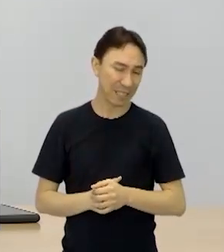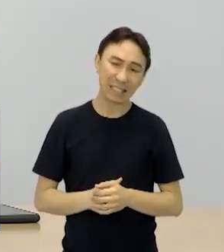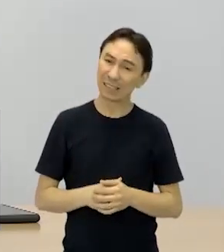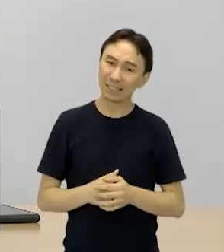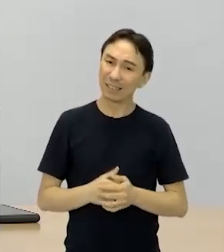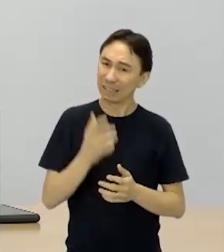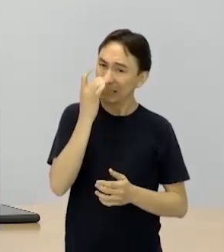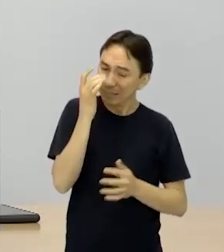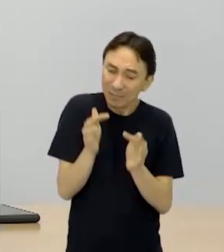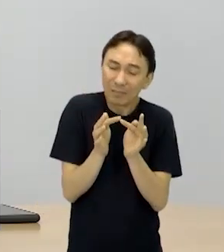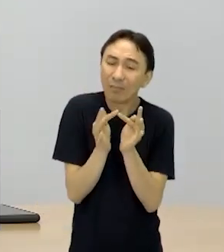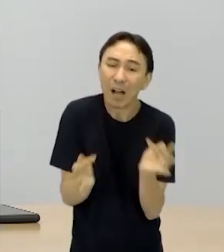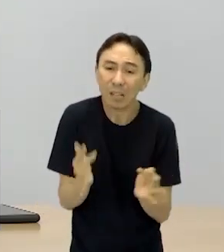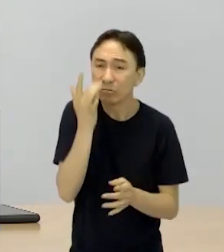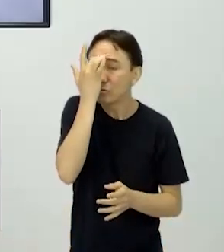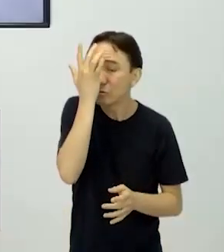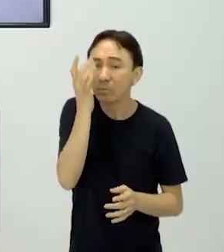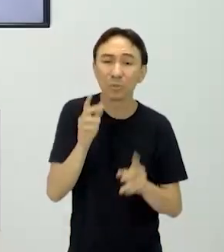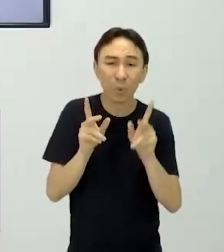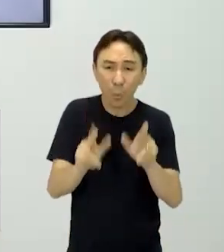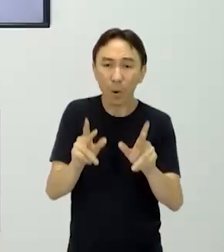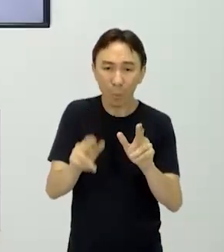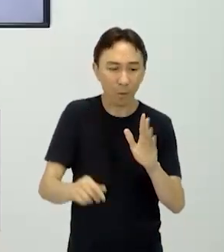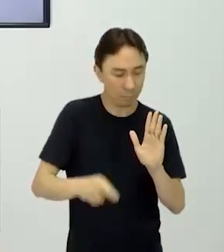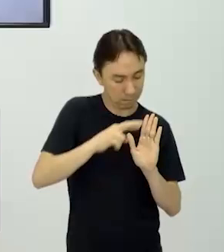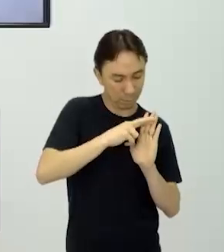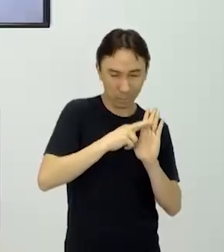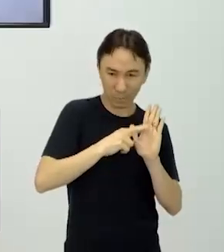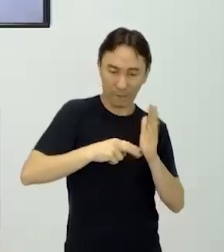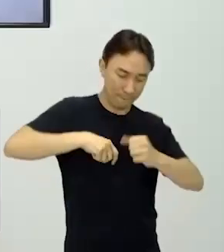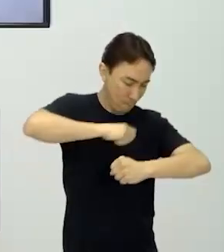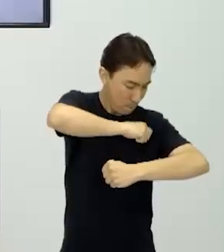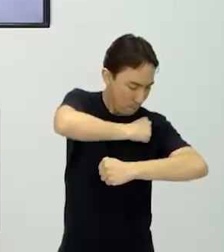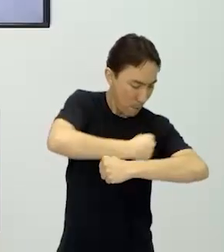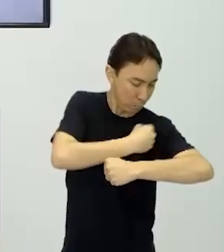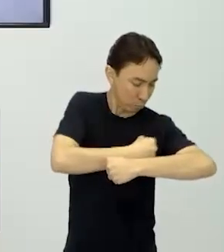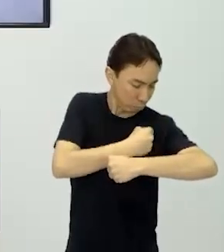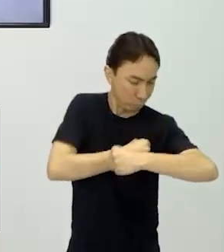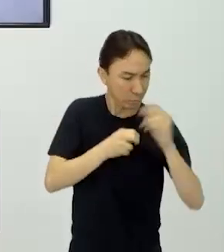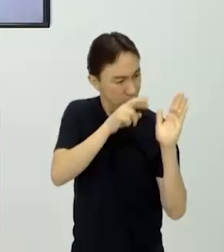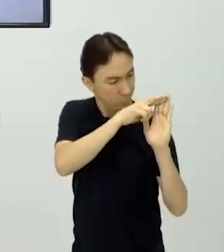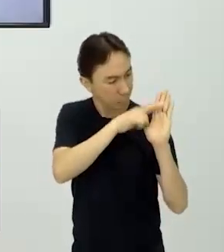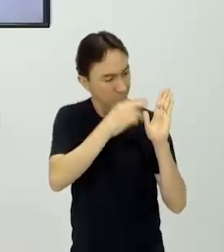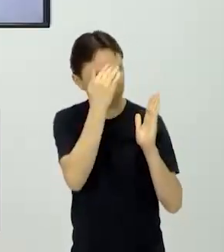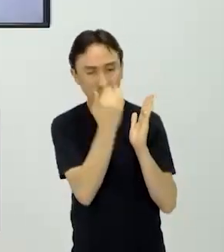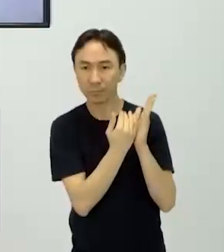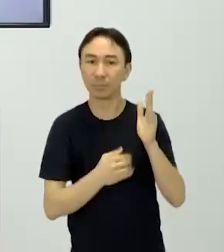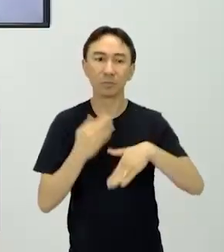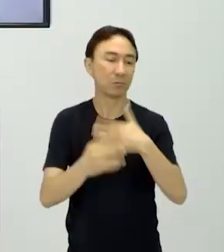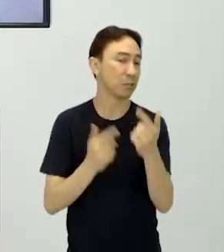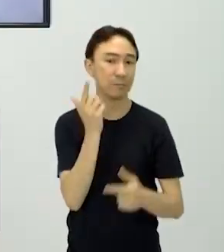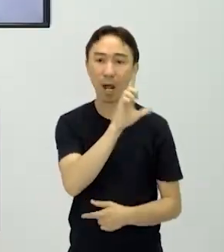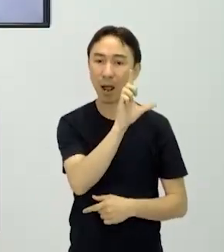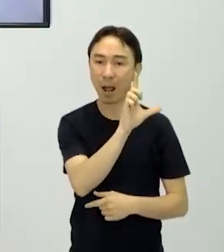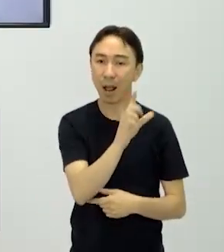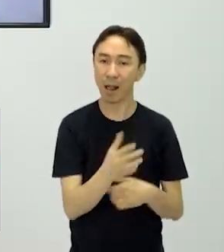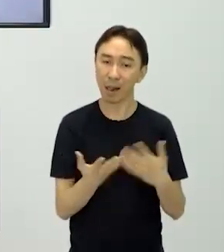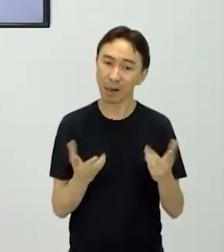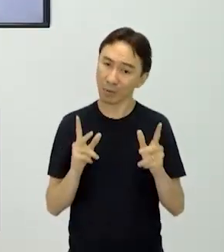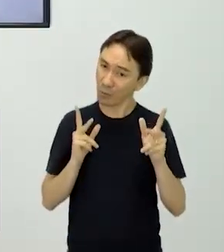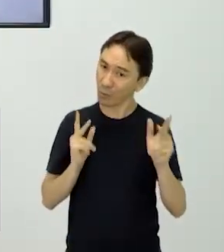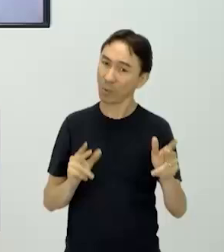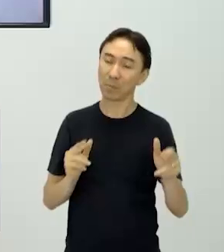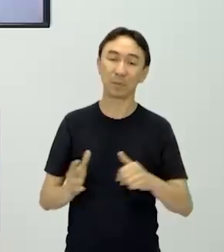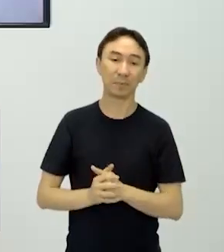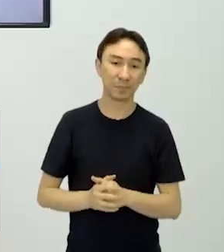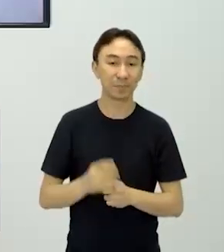a regrinha que dá certo. É isso mesmo, é isso muito mesmo, bem. Né? Então anota no seu caderno. Para diminuir uma fração, você